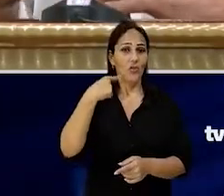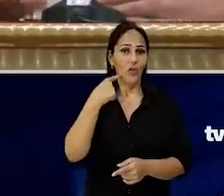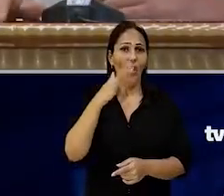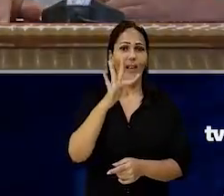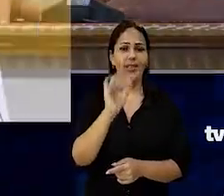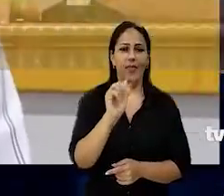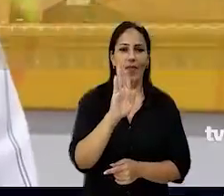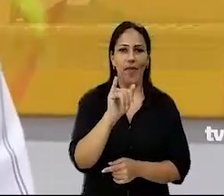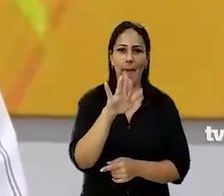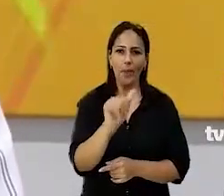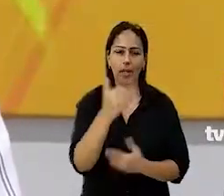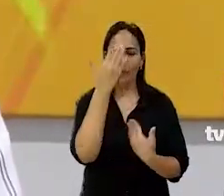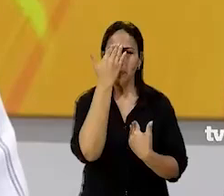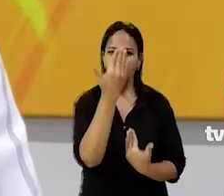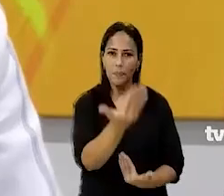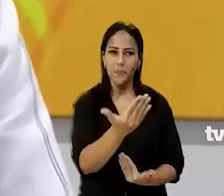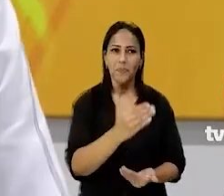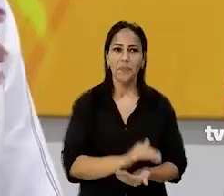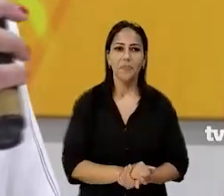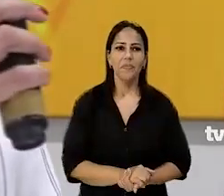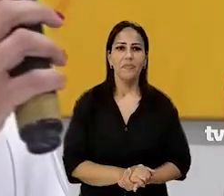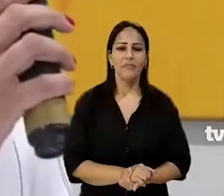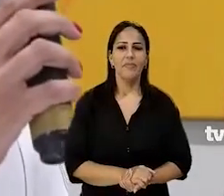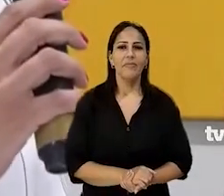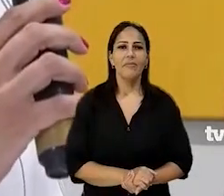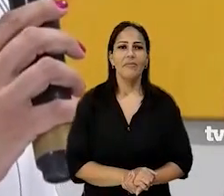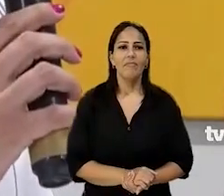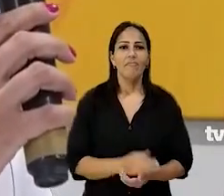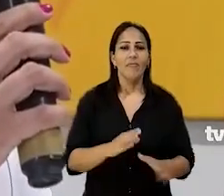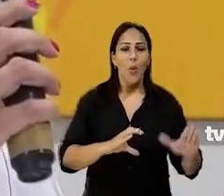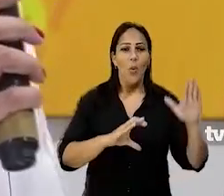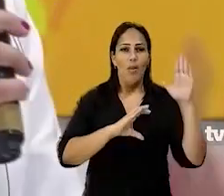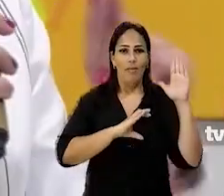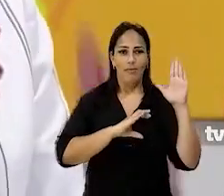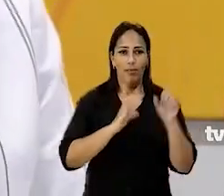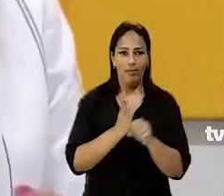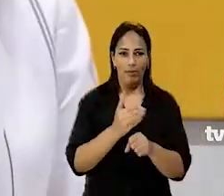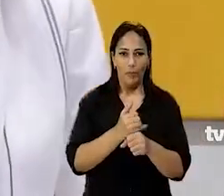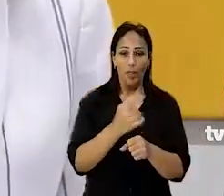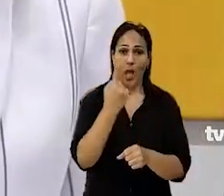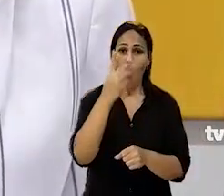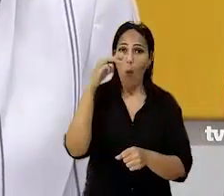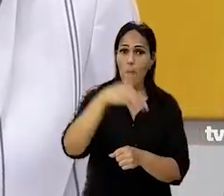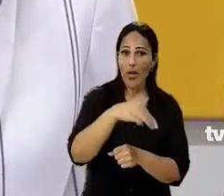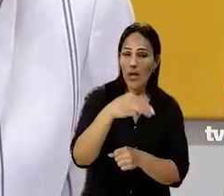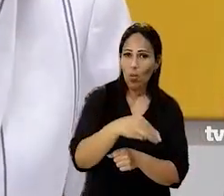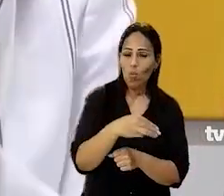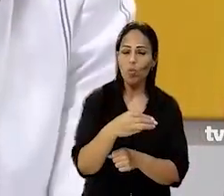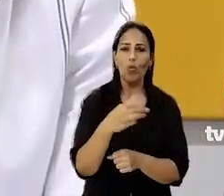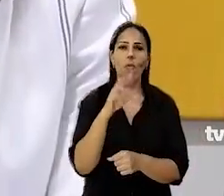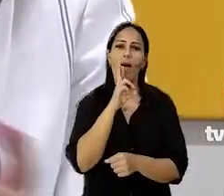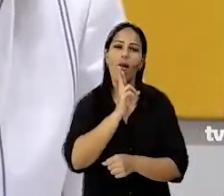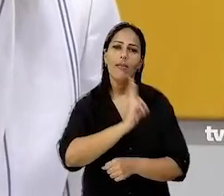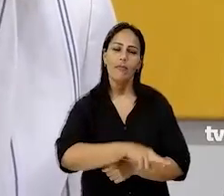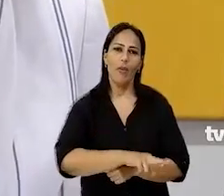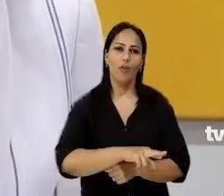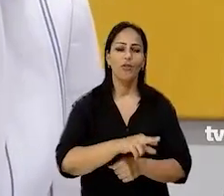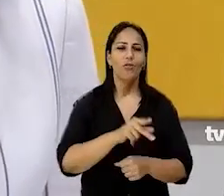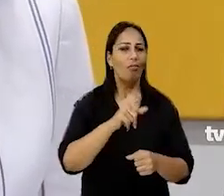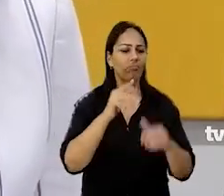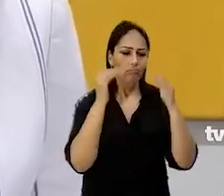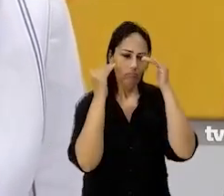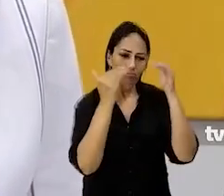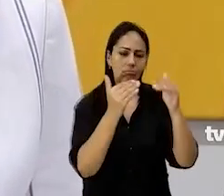comissão jurídica deste debate. O candidato Batata vai ter um minuto para o direito de resposta, conforme